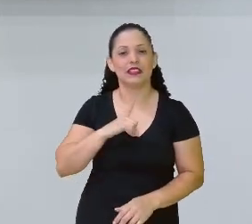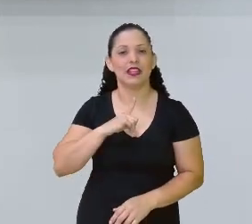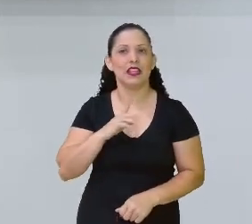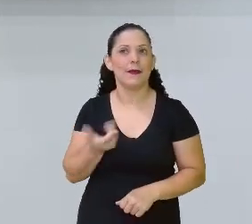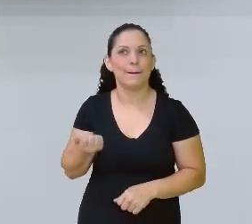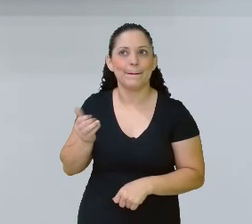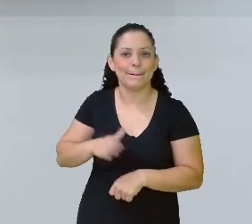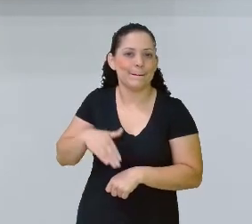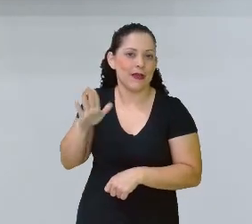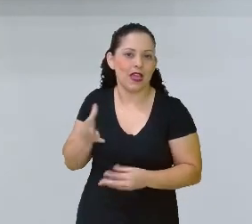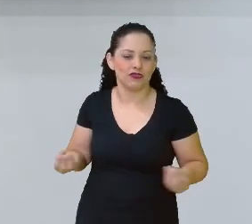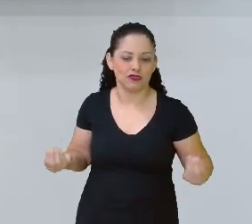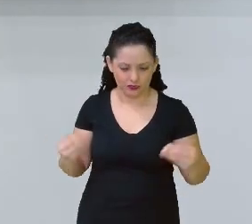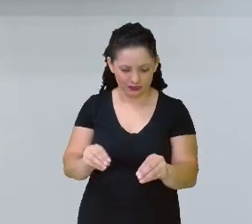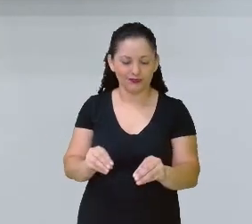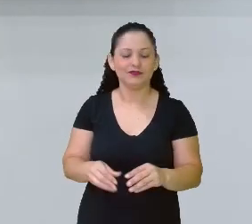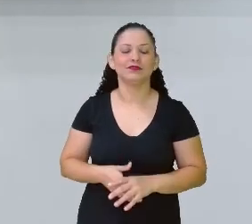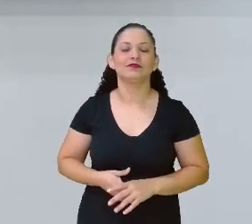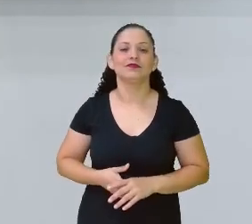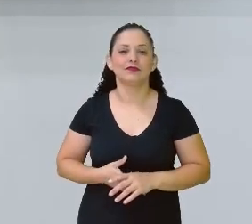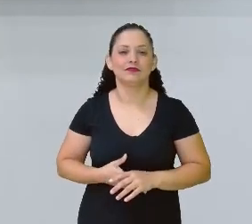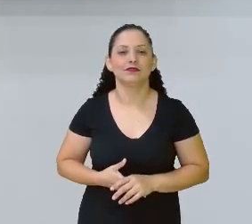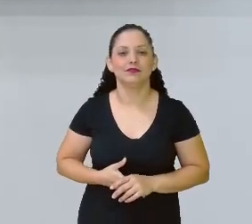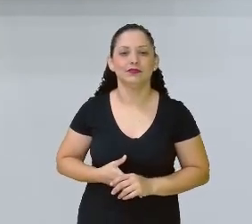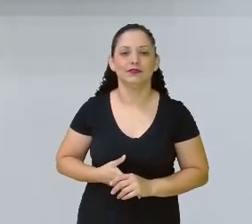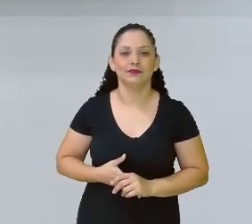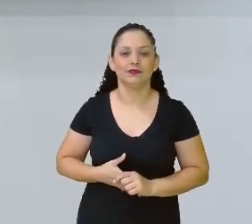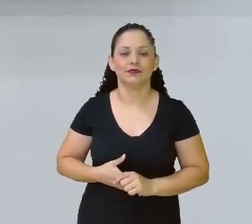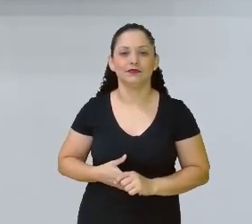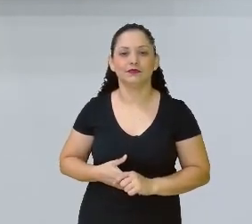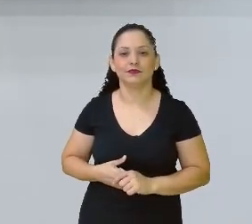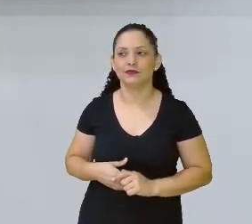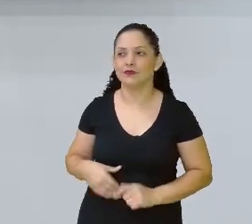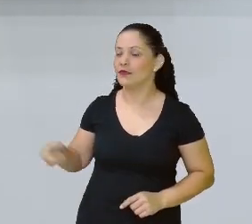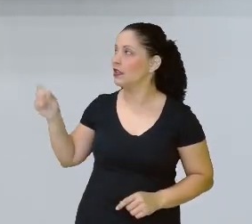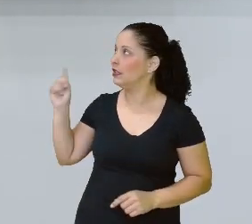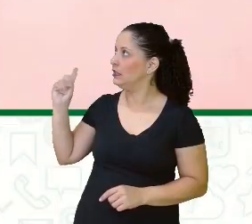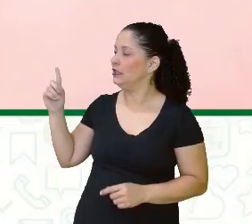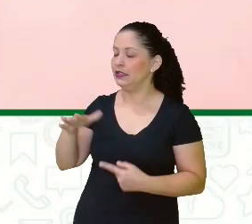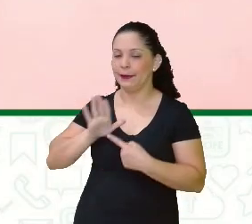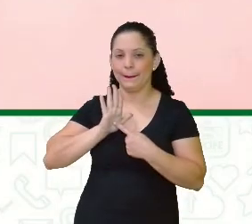parte, ok? Então, eu tenho aí que o resultado